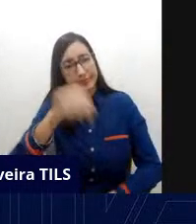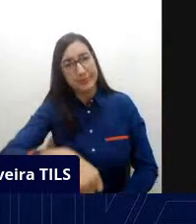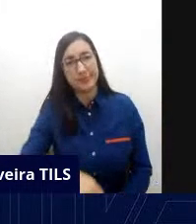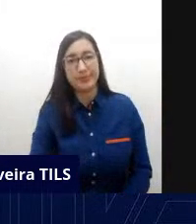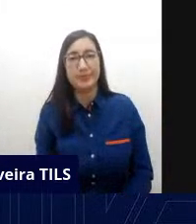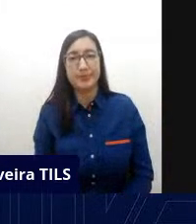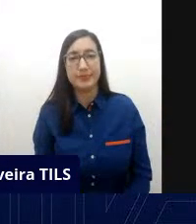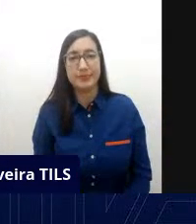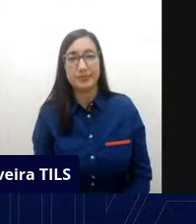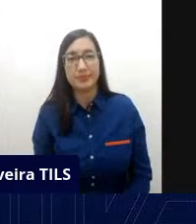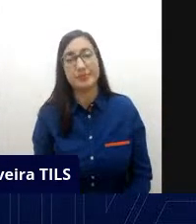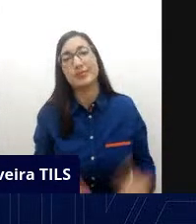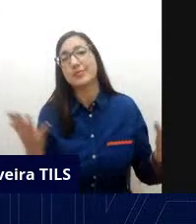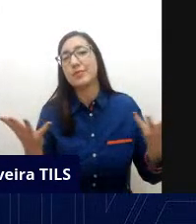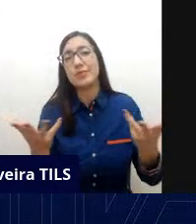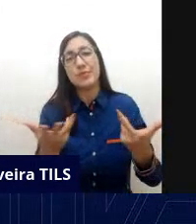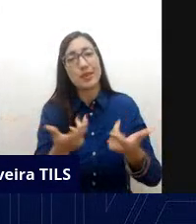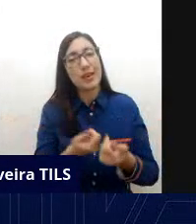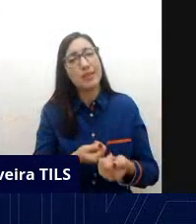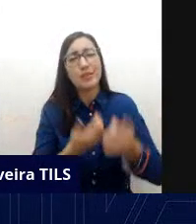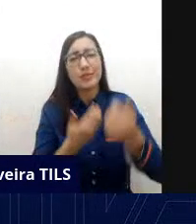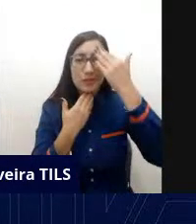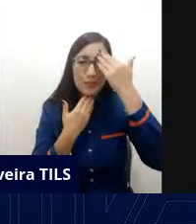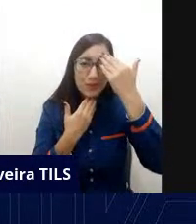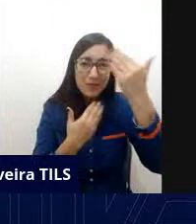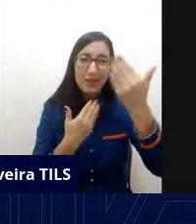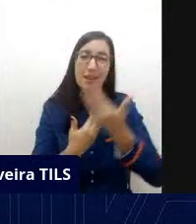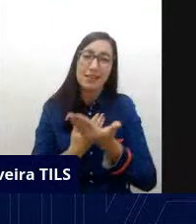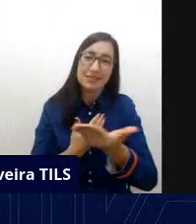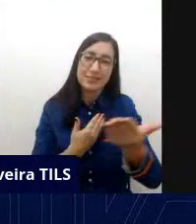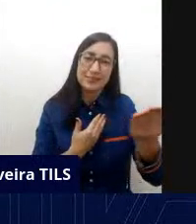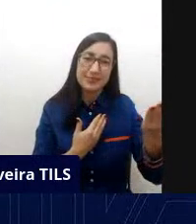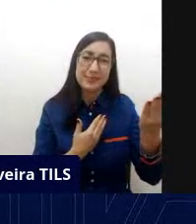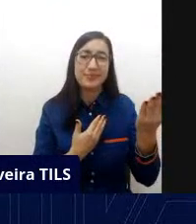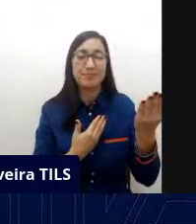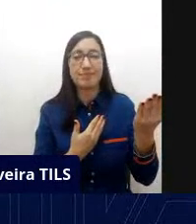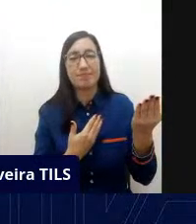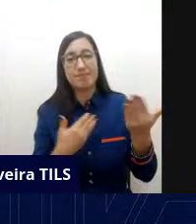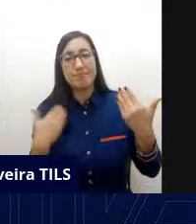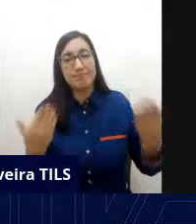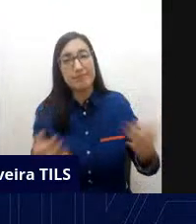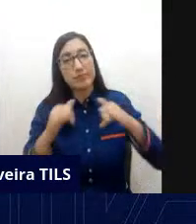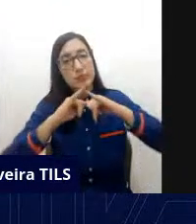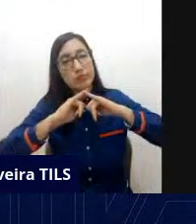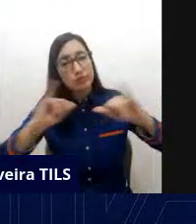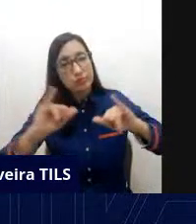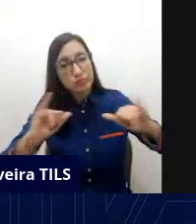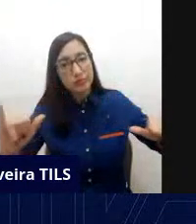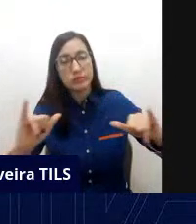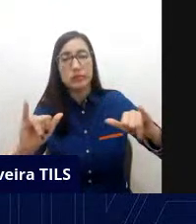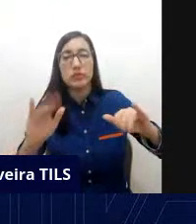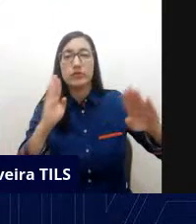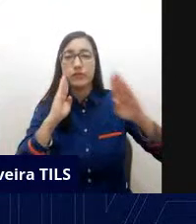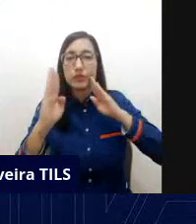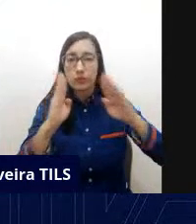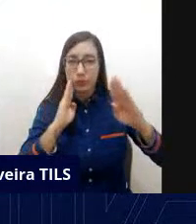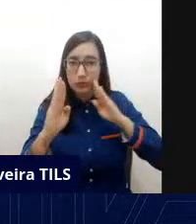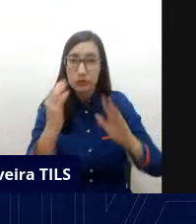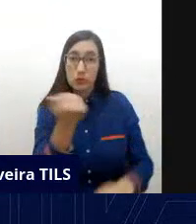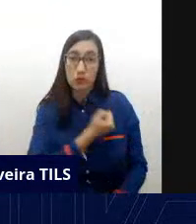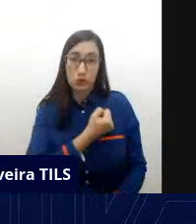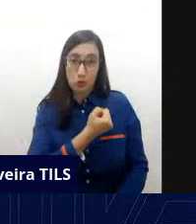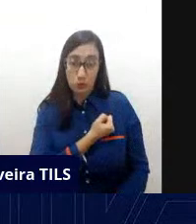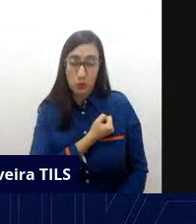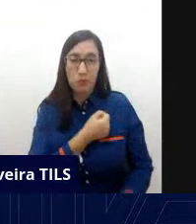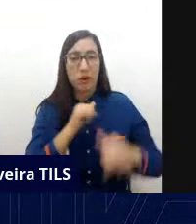Maravilhoso, obrigada a todas. Então, tá aí as informações, né, das redes sociais para vocês divulgarem. O contato do sindicato, que é muito importante. Então, se você